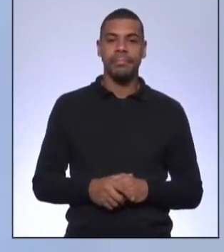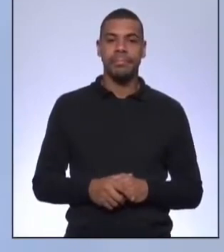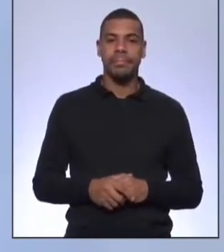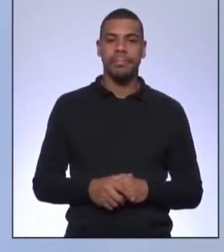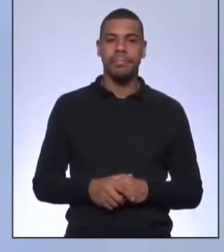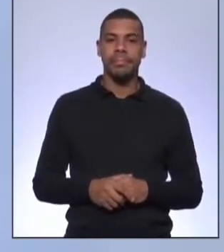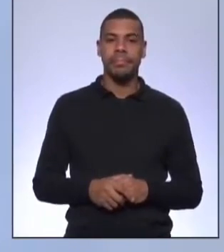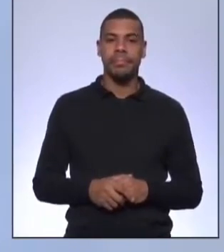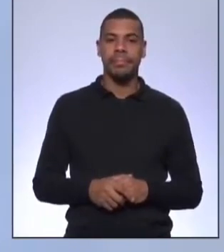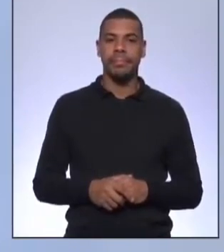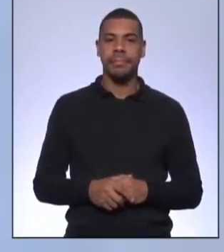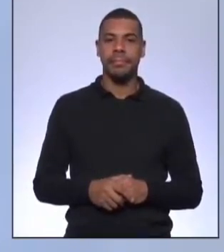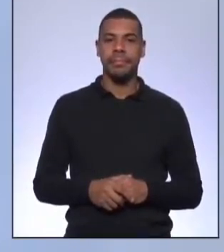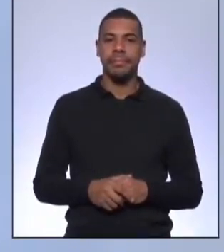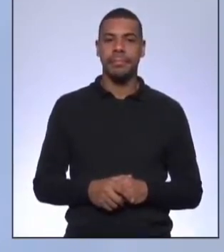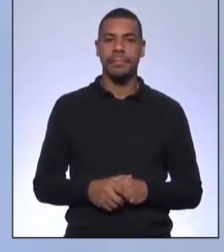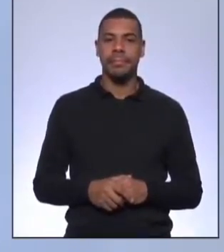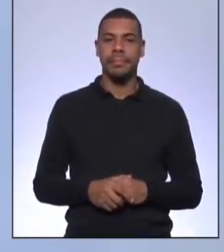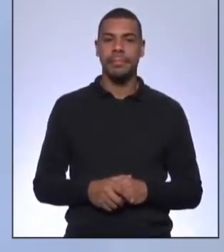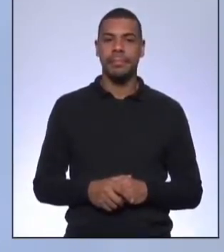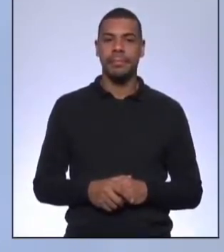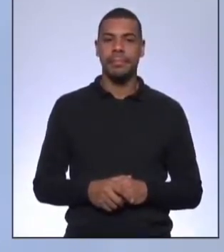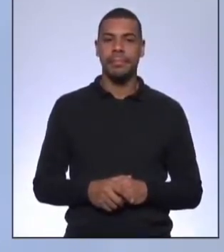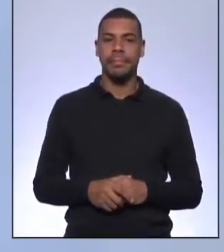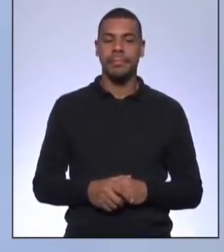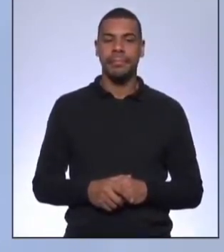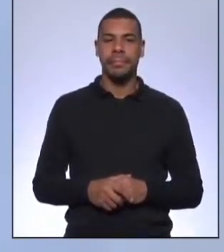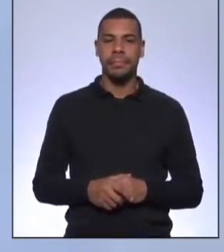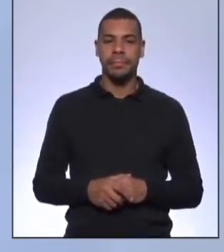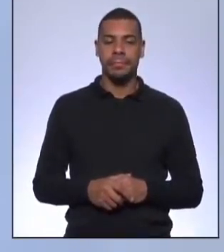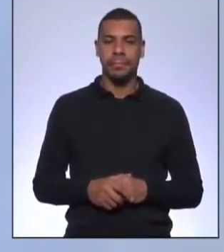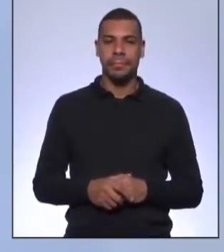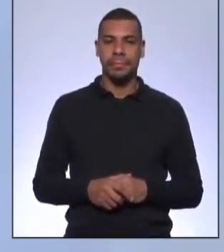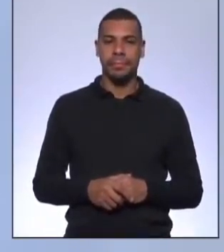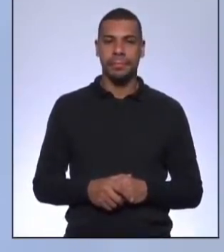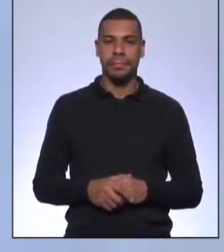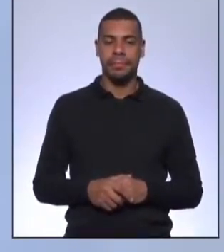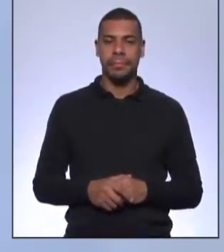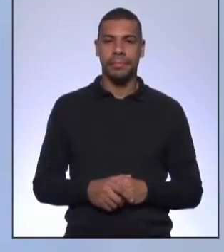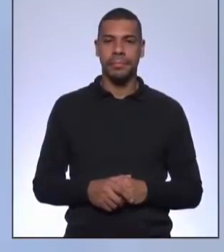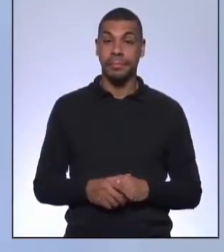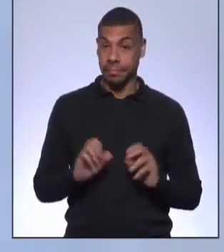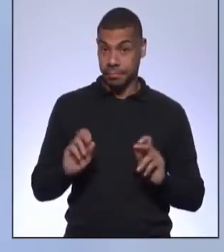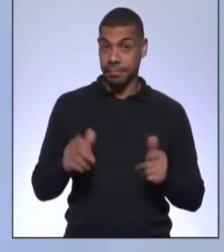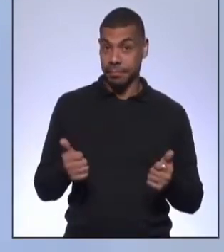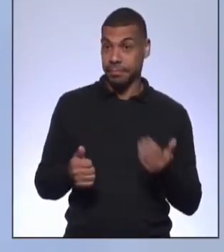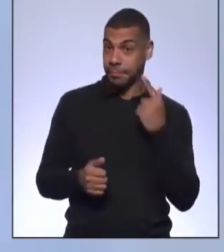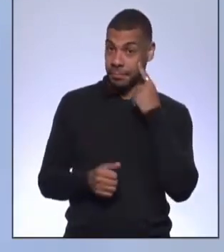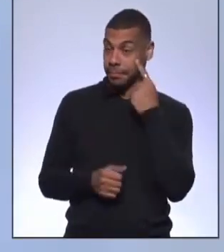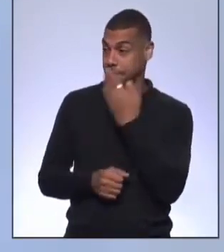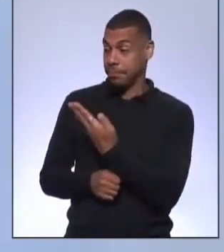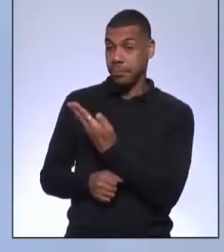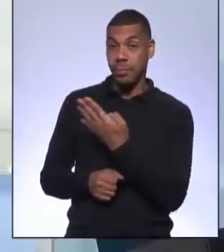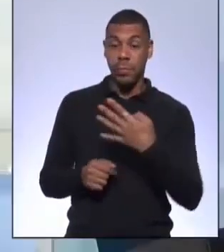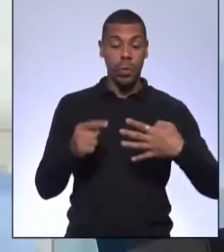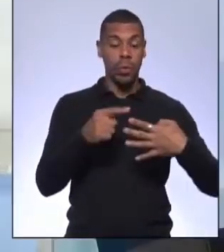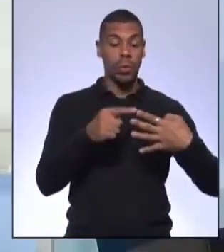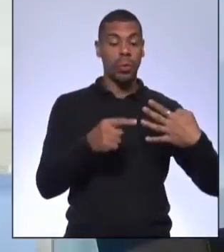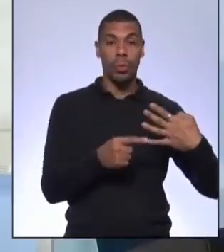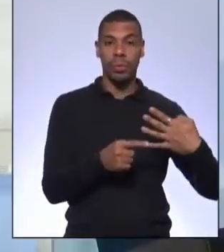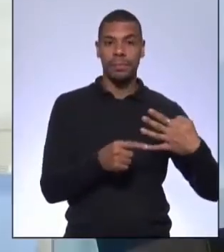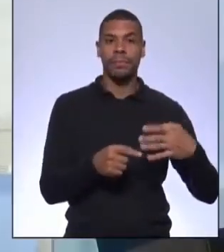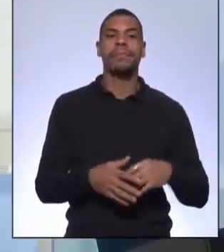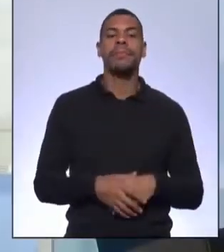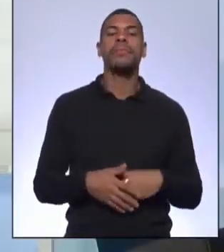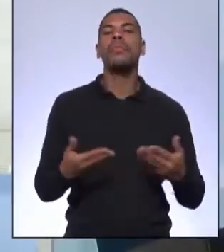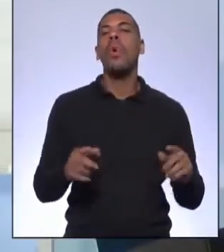na ordenada. Fazendo a projeção na abscissa ao contrário. D aqui. Ok. Temos os 4 pontos. Não temos mais nenhum. Aí,